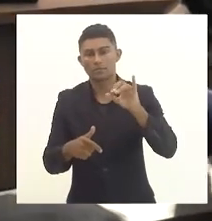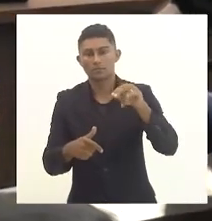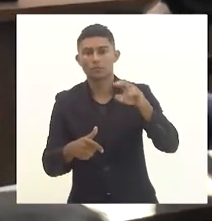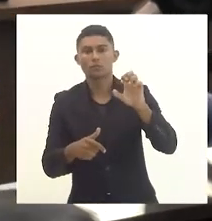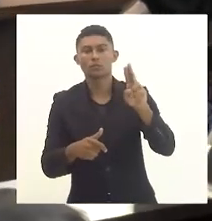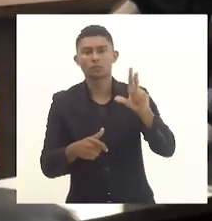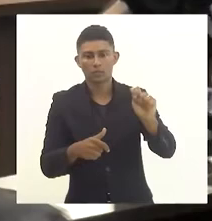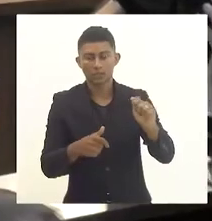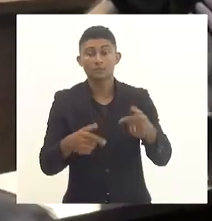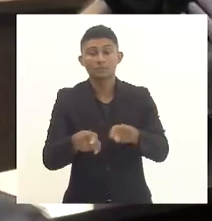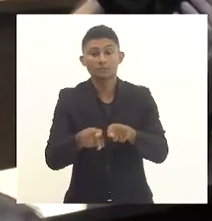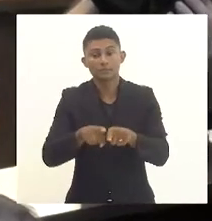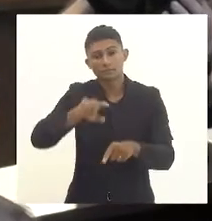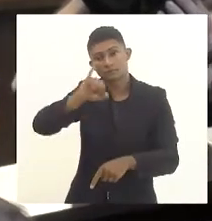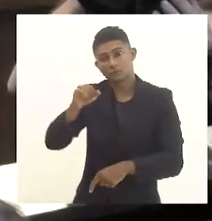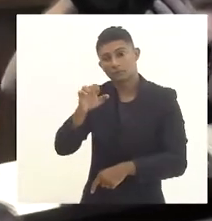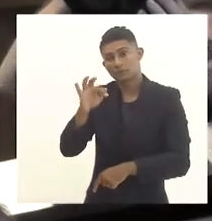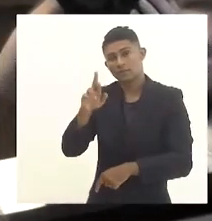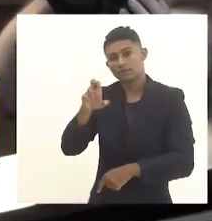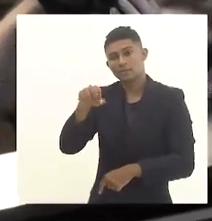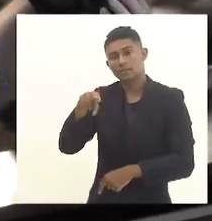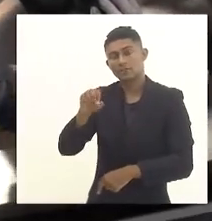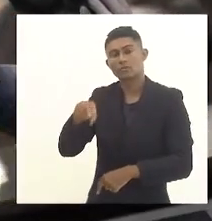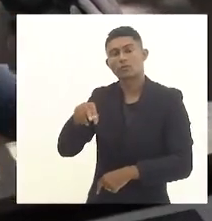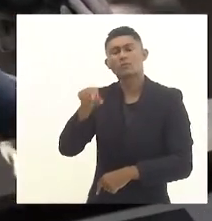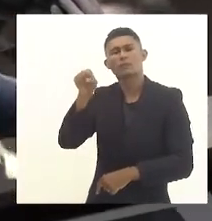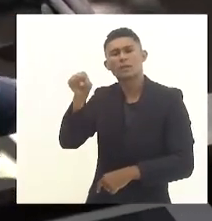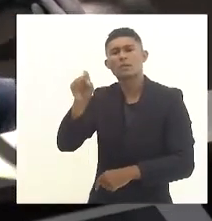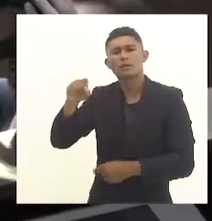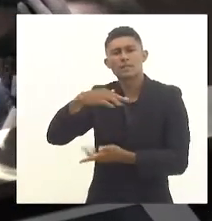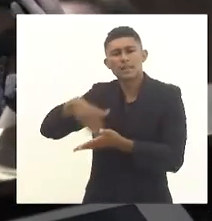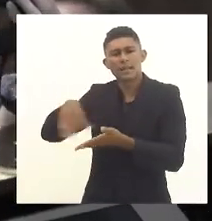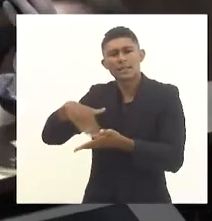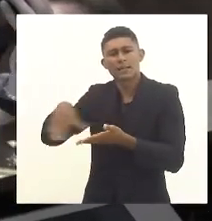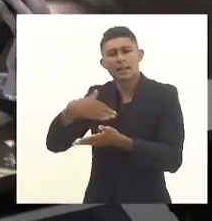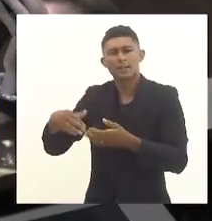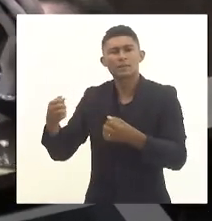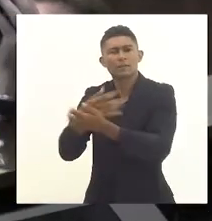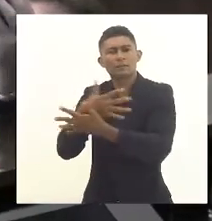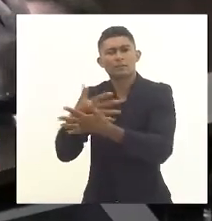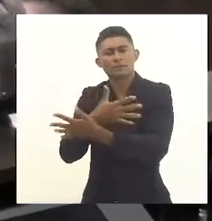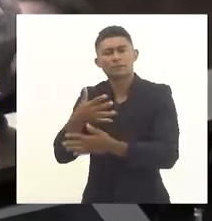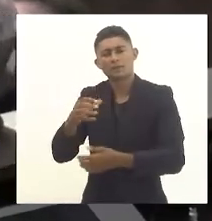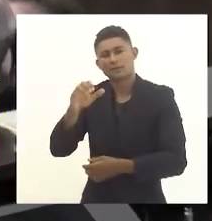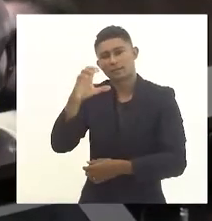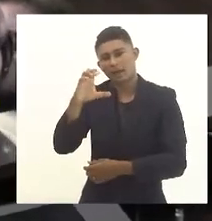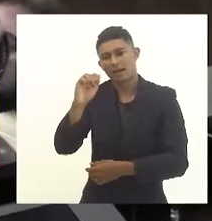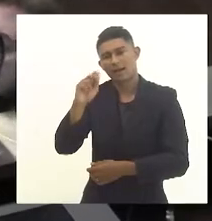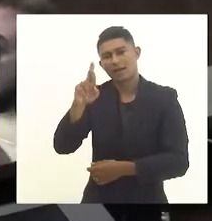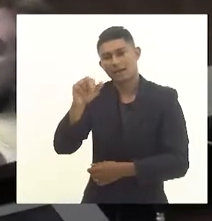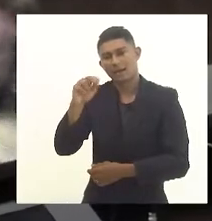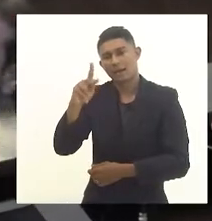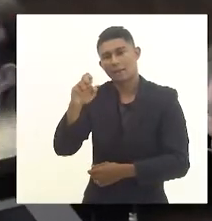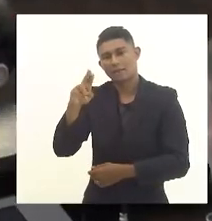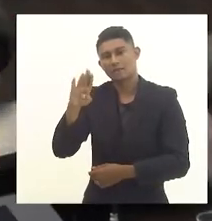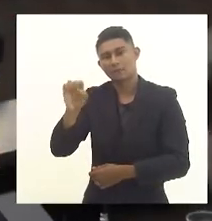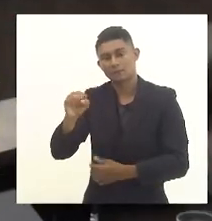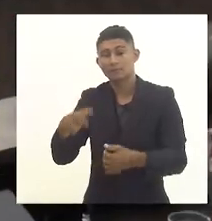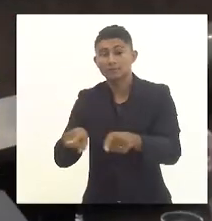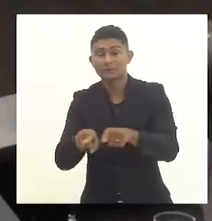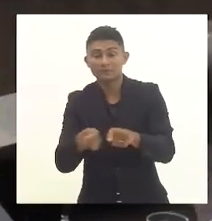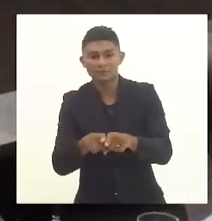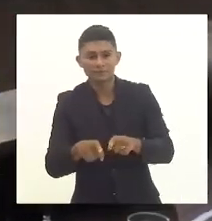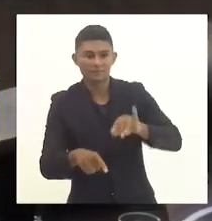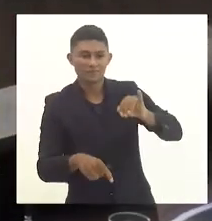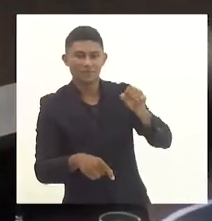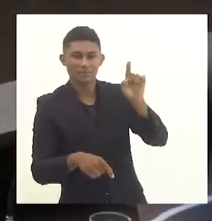Jefferson Viana, secretário municipal de Planejamento da Prefeitura de Carapebus. José Luiz Ribeiro, secretário de Desenvolvimento da Prefeitura